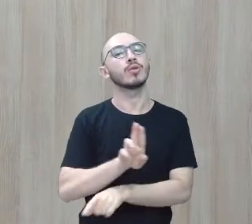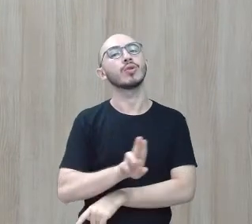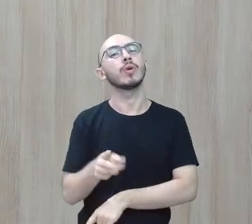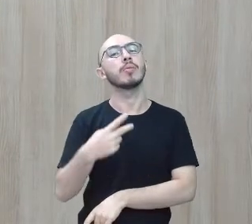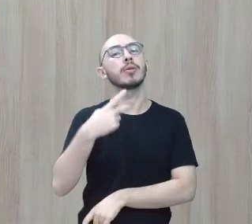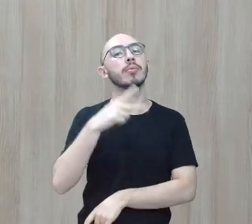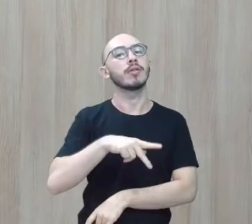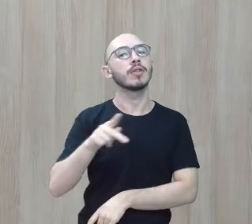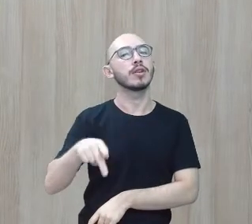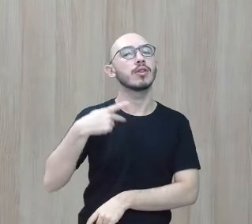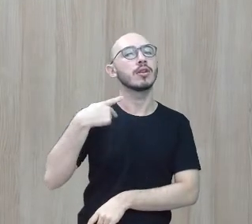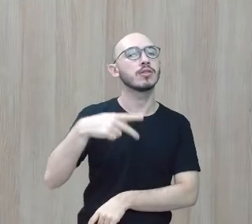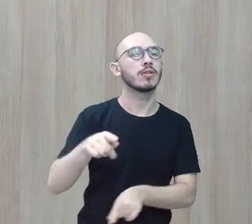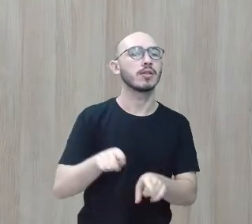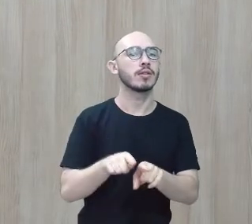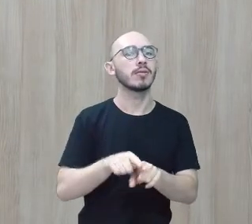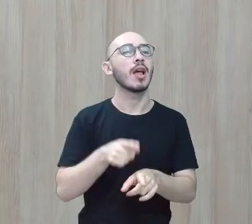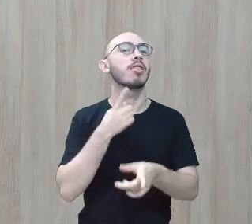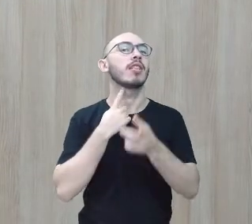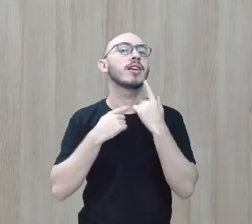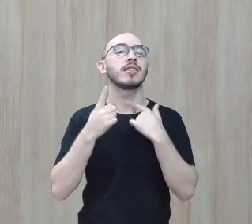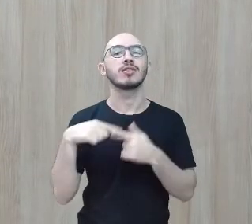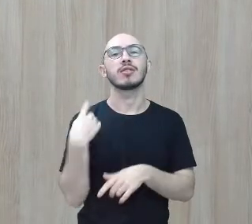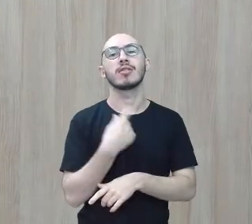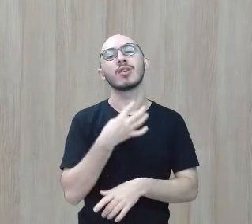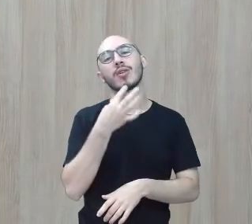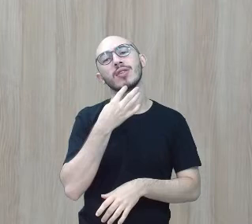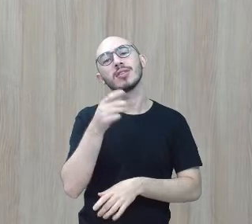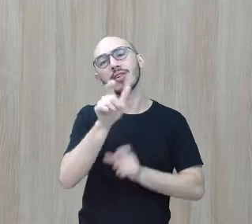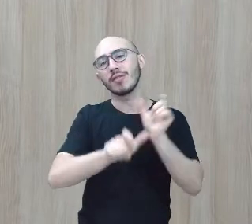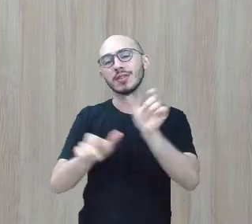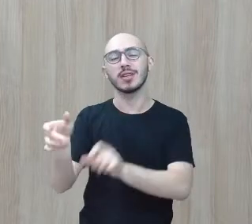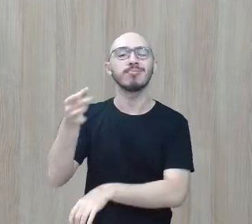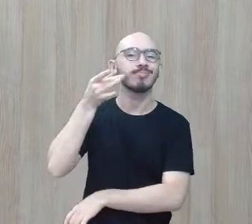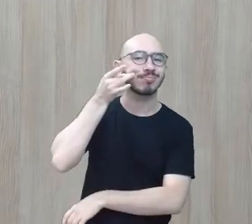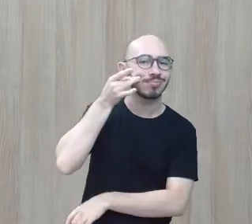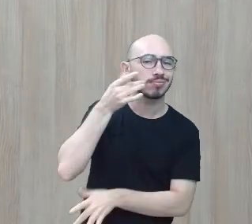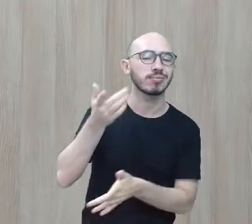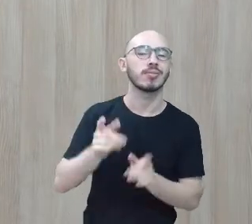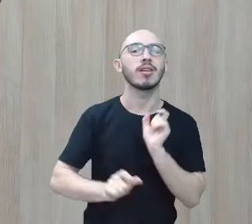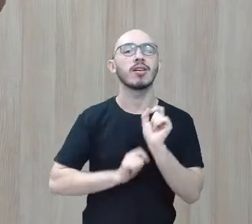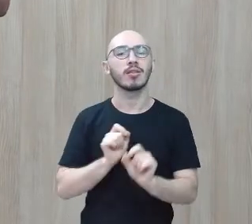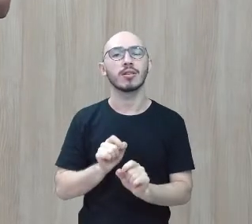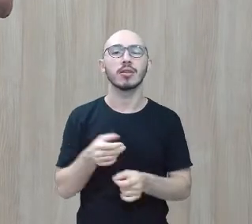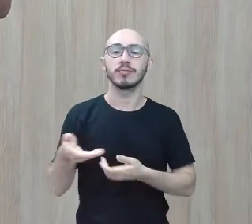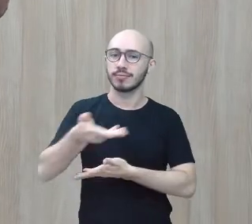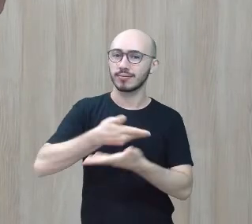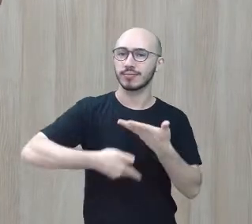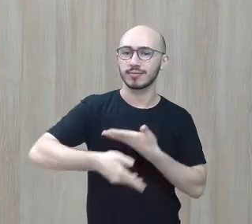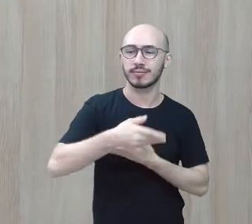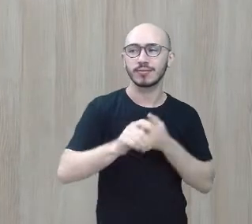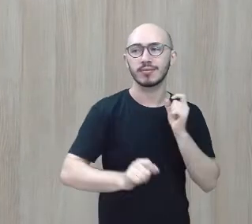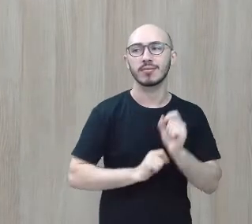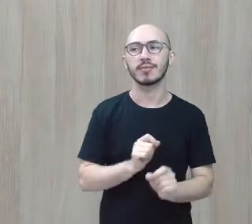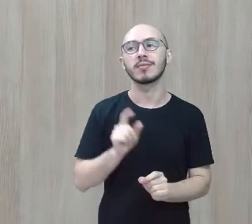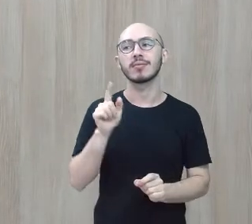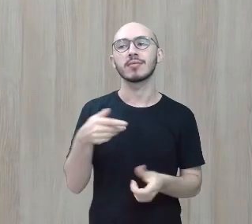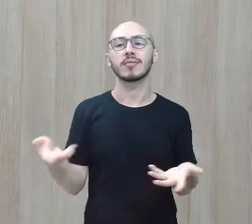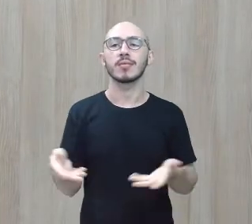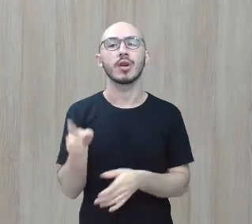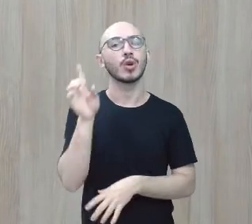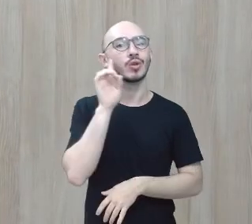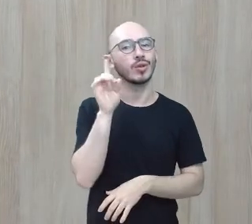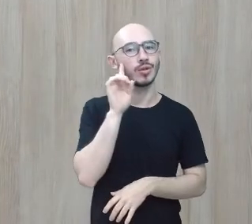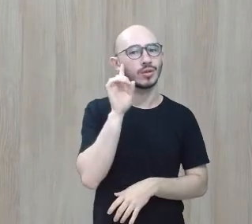professora. Sabia que o nosso desejo é conhecer vocês pessoalmente? Então, esse relacionamento está sendo gerado a cada